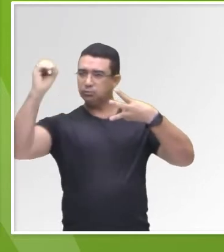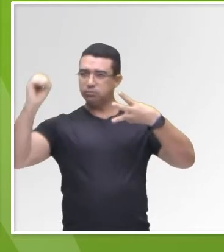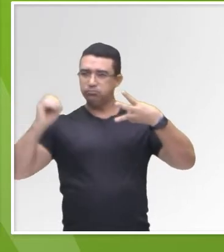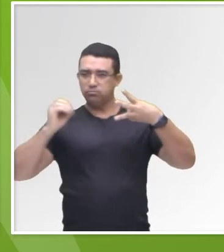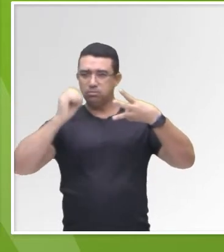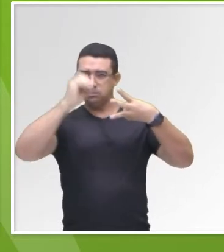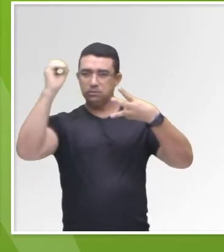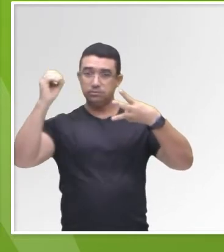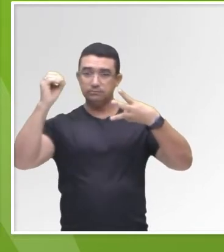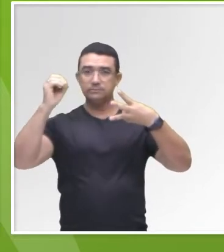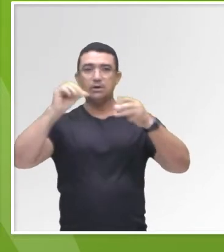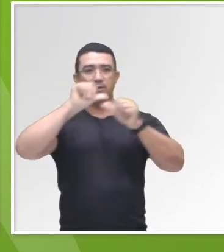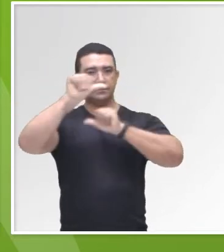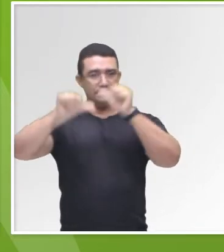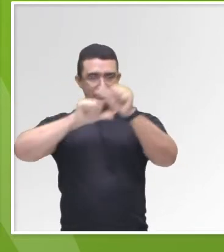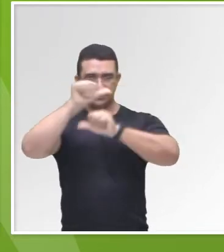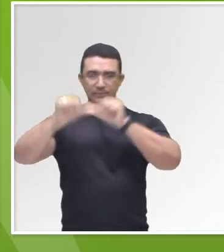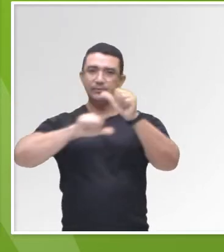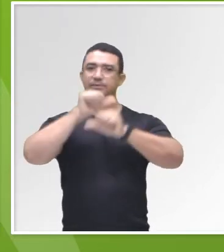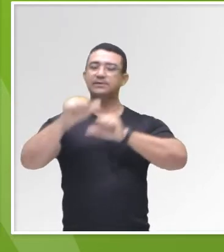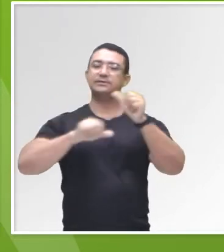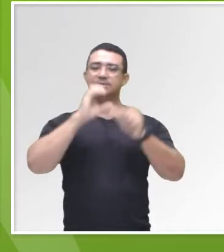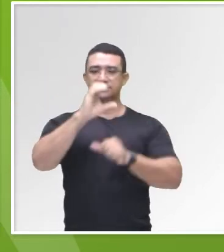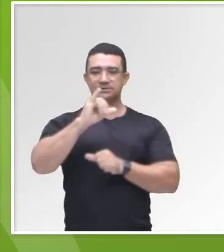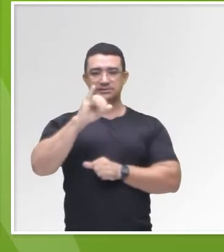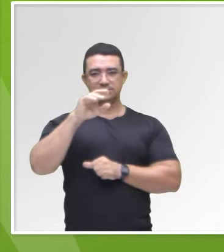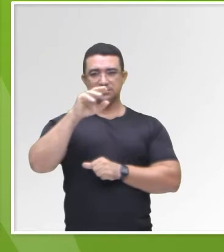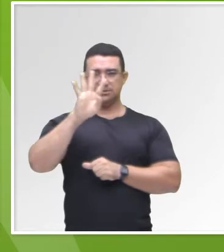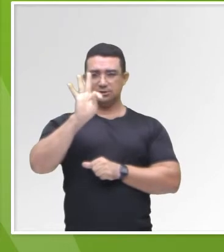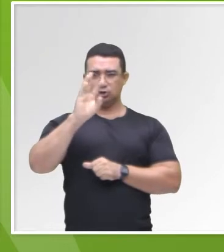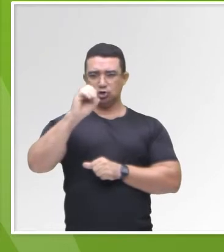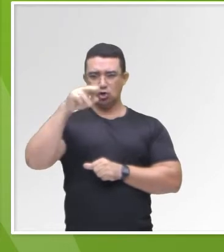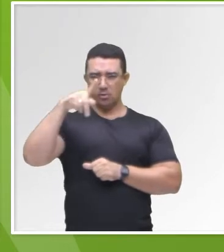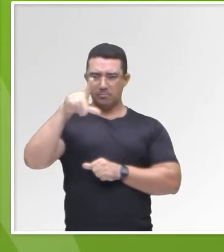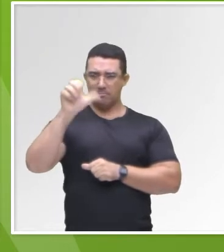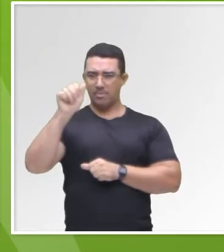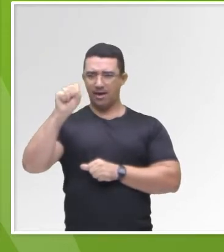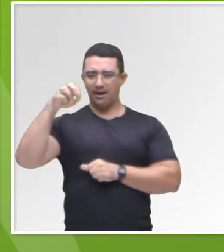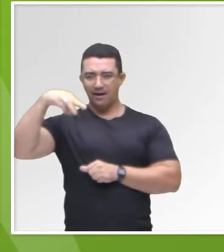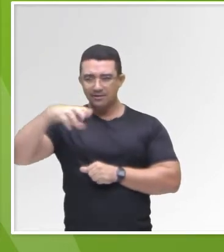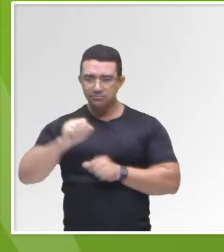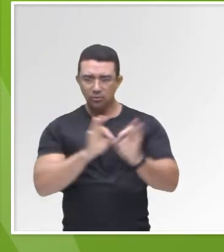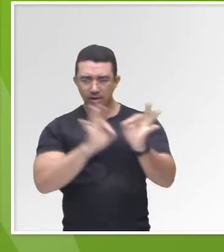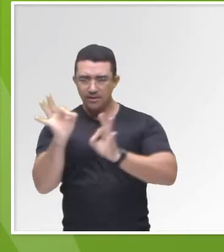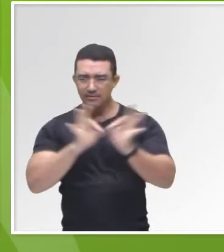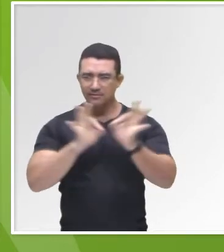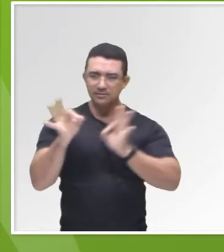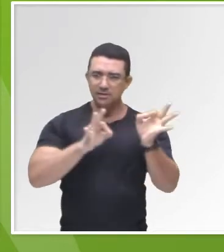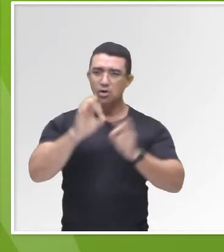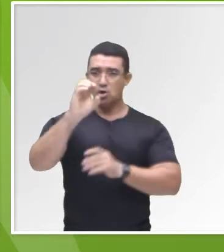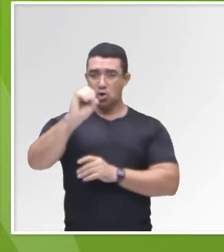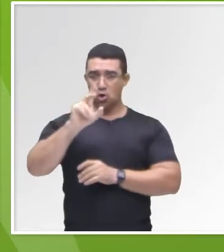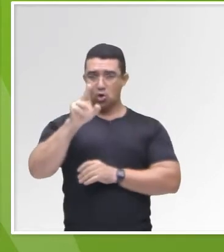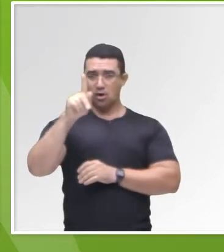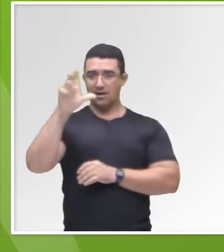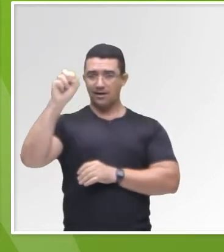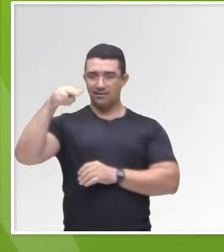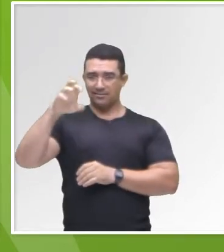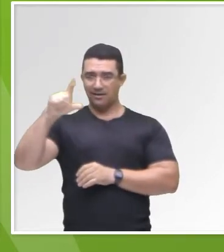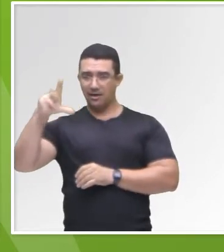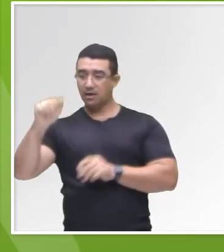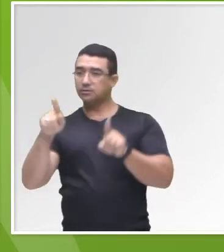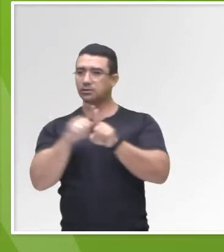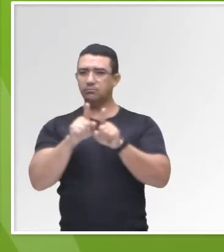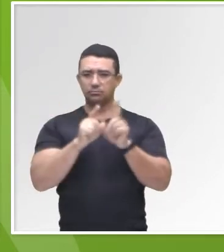o citoplasma das células, a organização das organelas e também do núcleo celular. Tá?